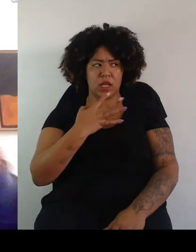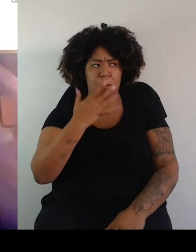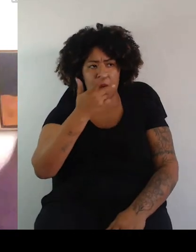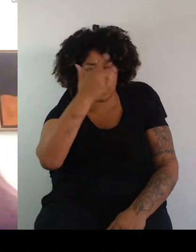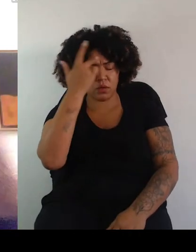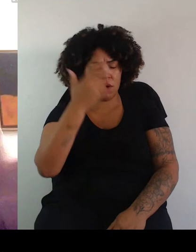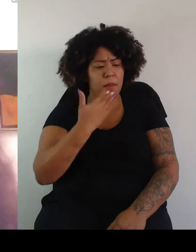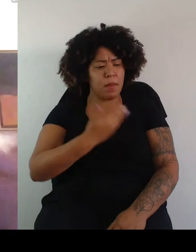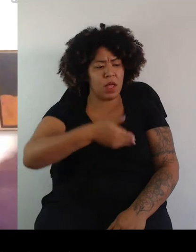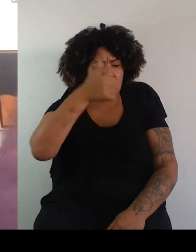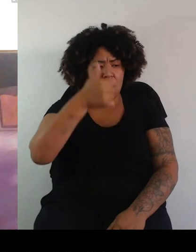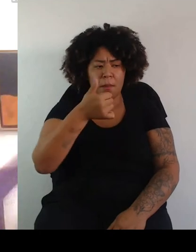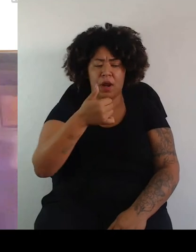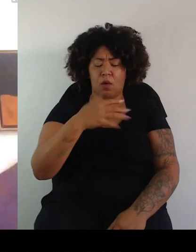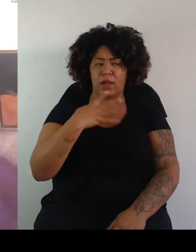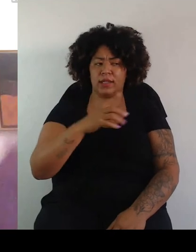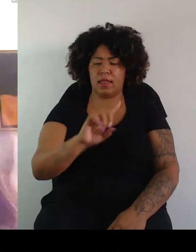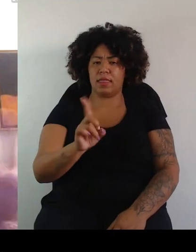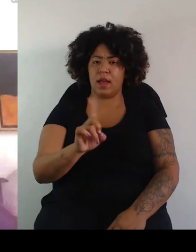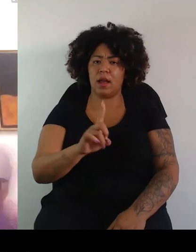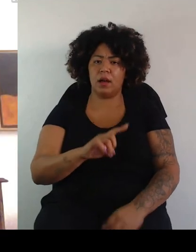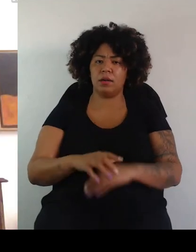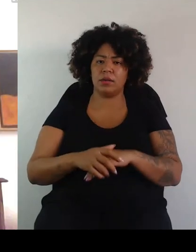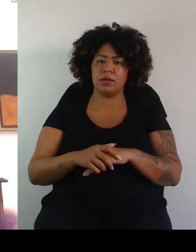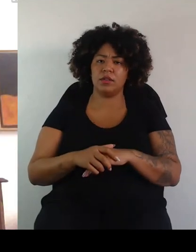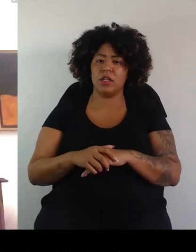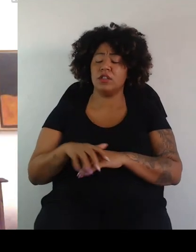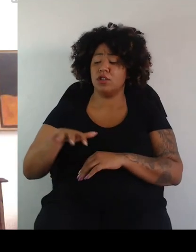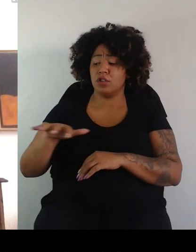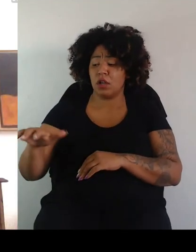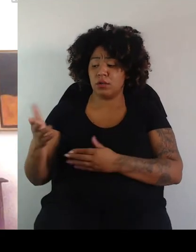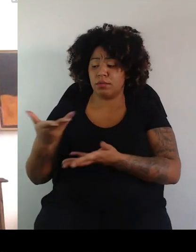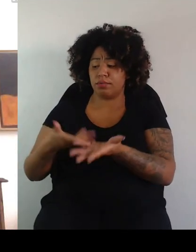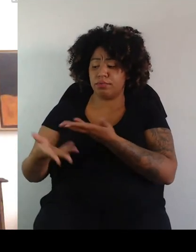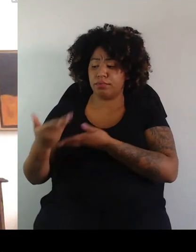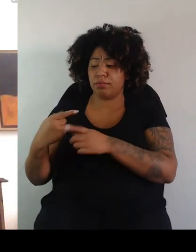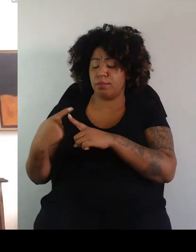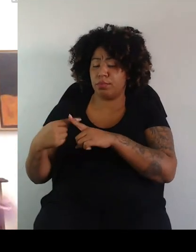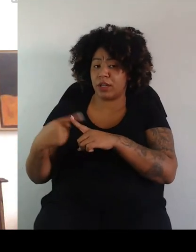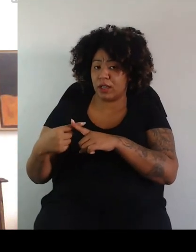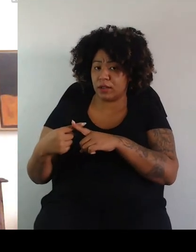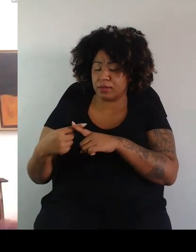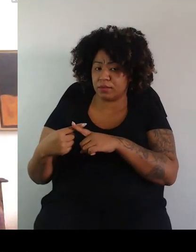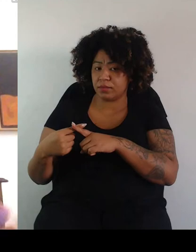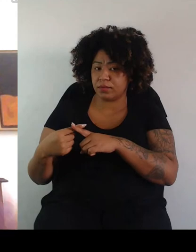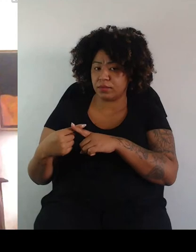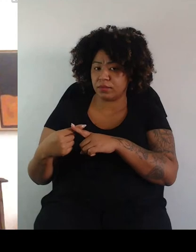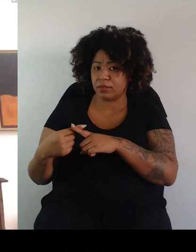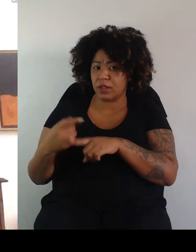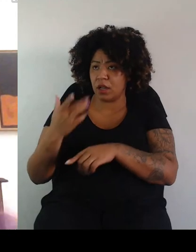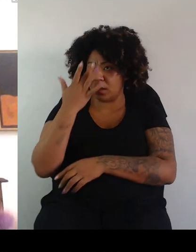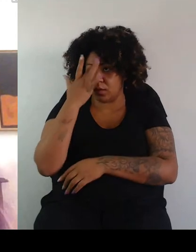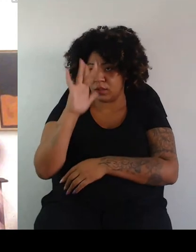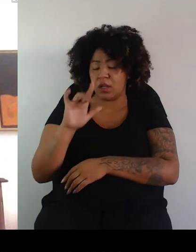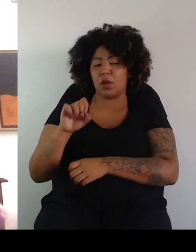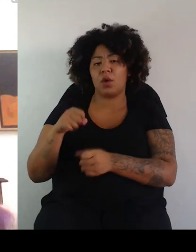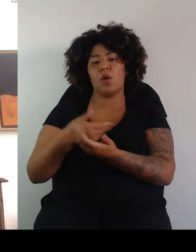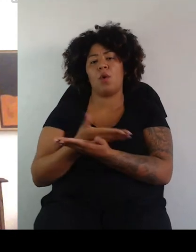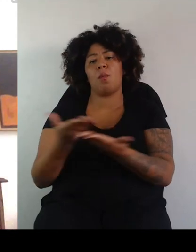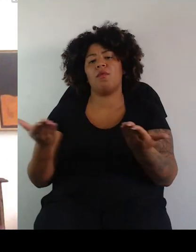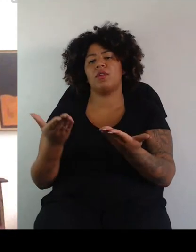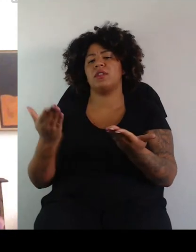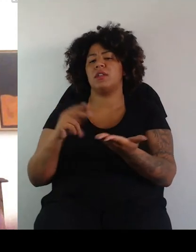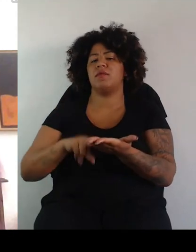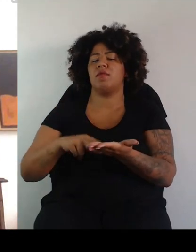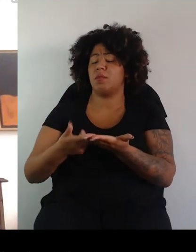sobre isso dessa maneira aberta porque não sei bem como vocês vão interpretar Esse aspecto